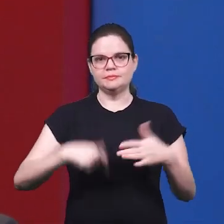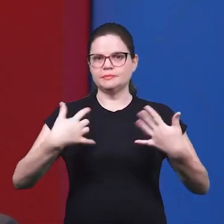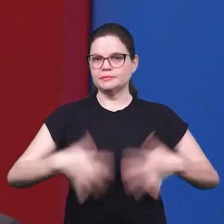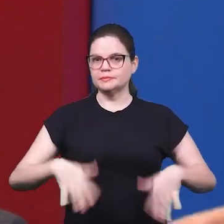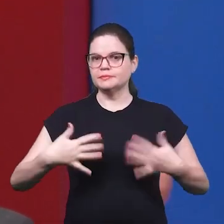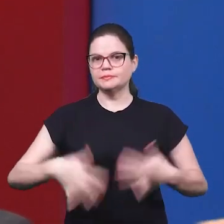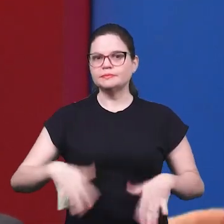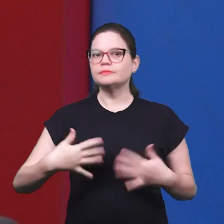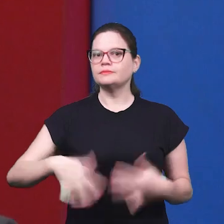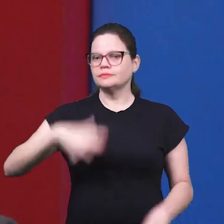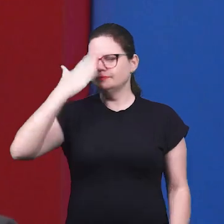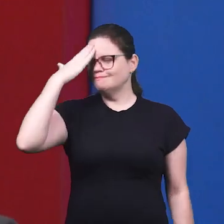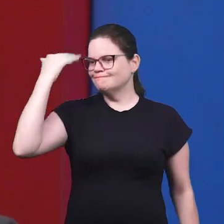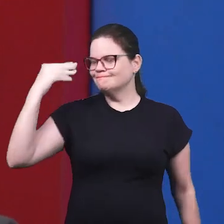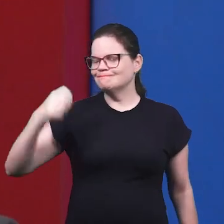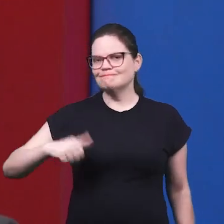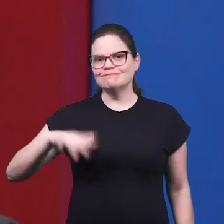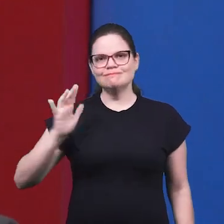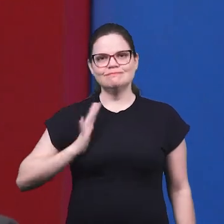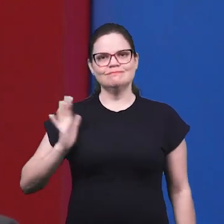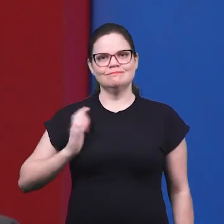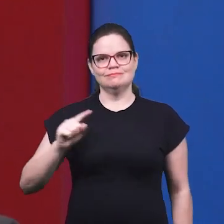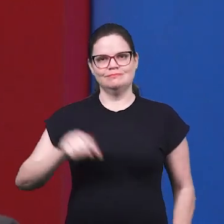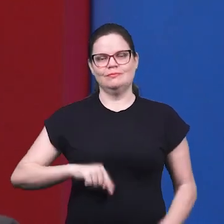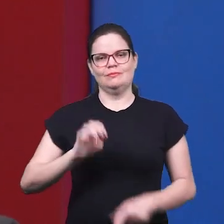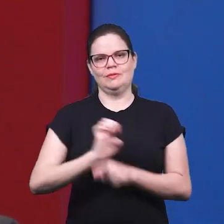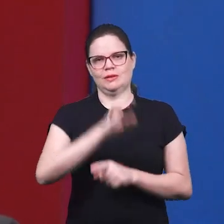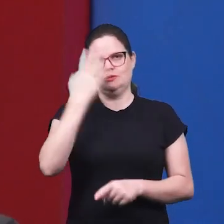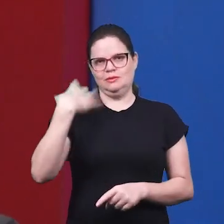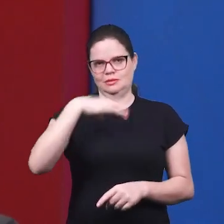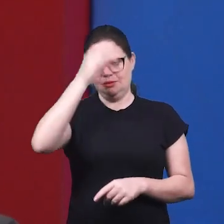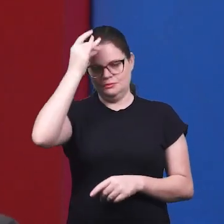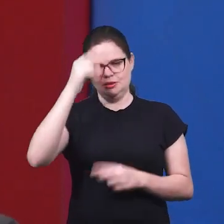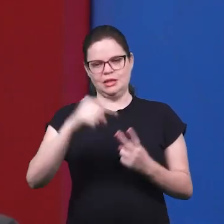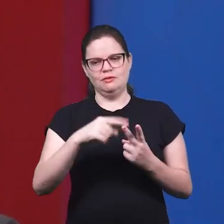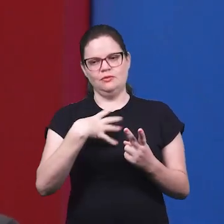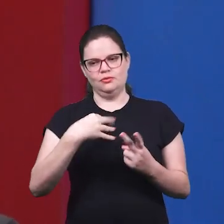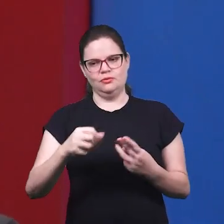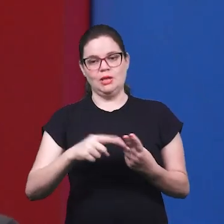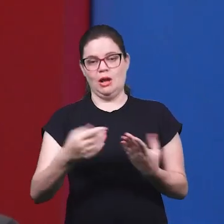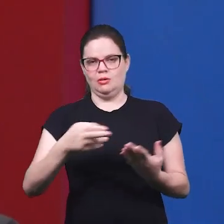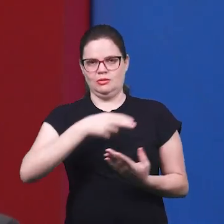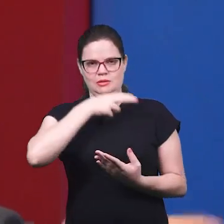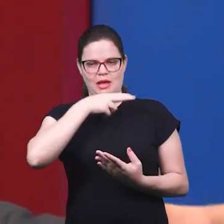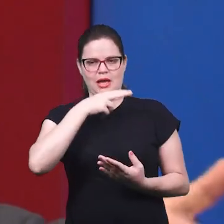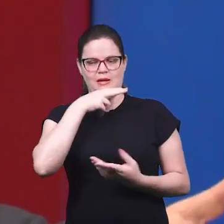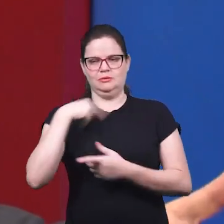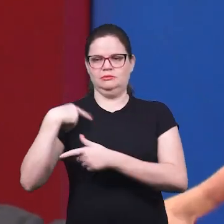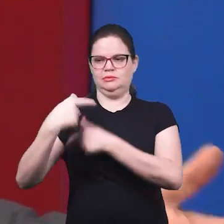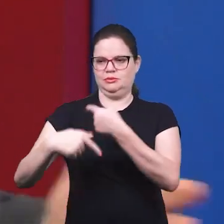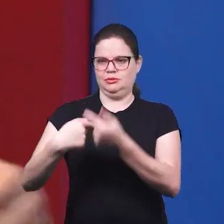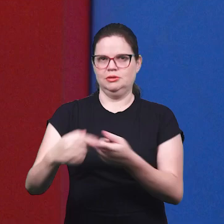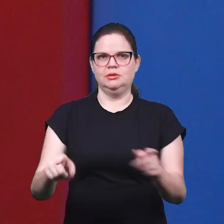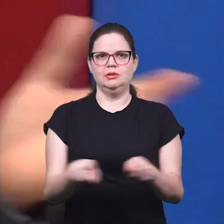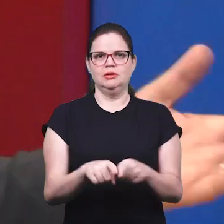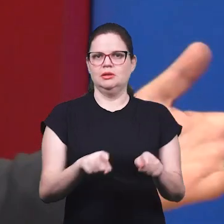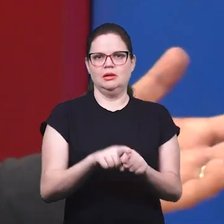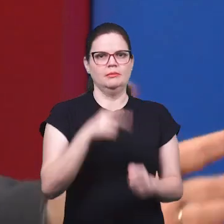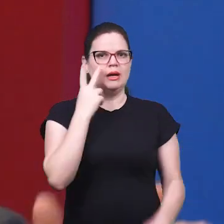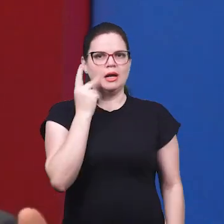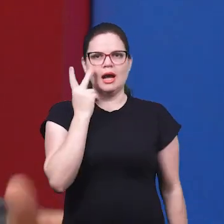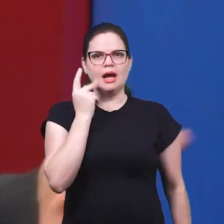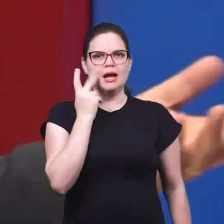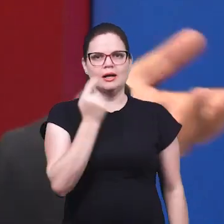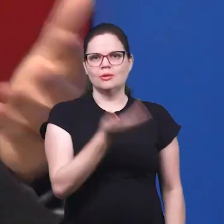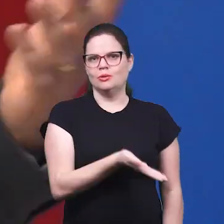Boas, um dos maiores empresários aqui do Espírito Santo, depois o filho, agora já o neto, né? O Helmut